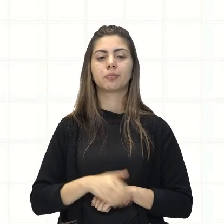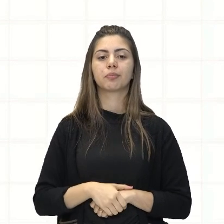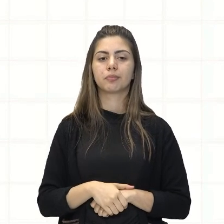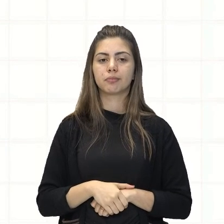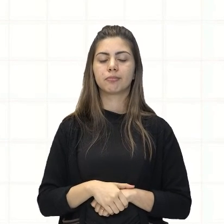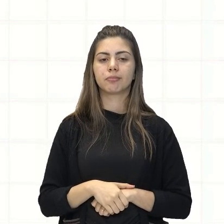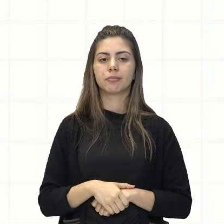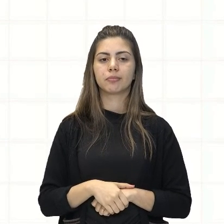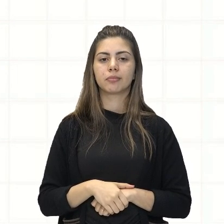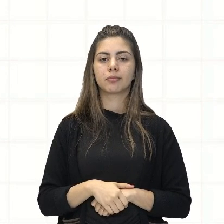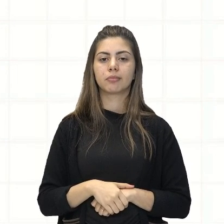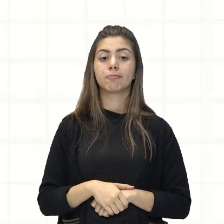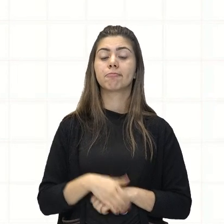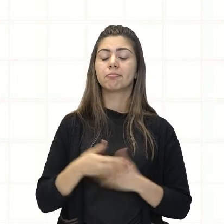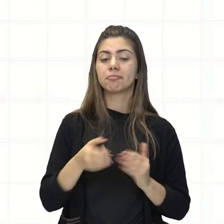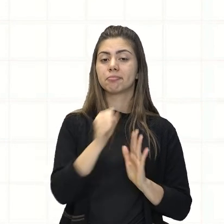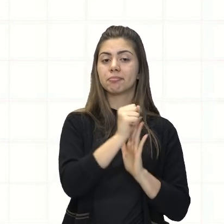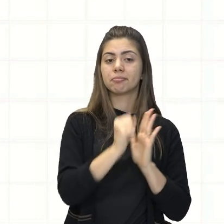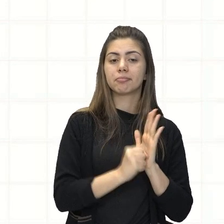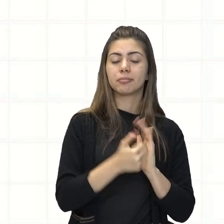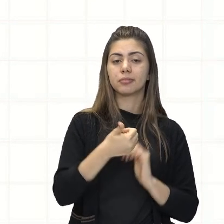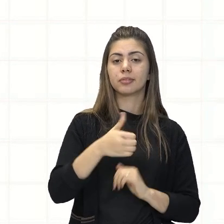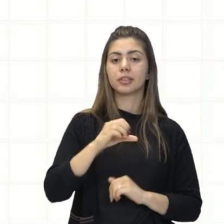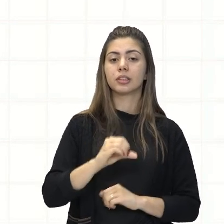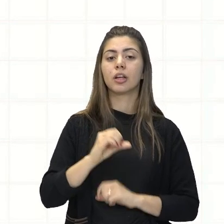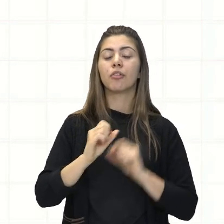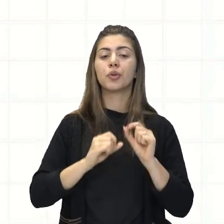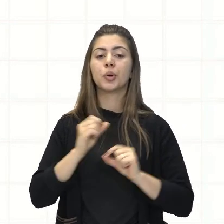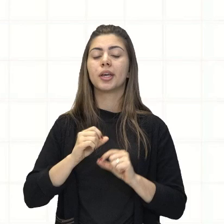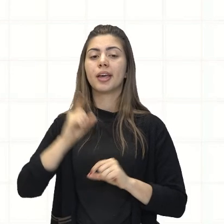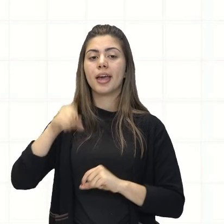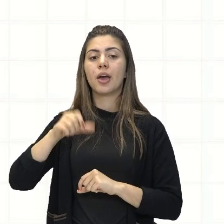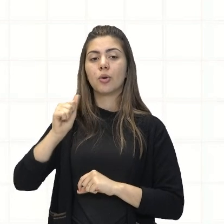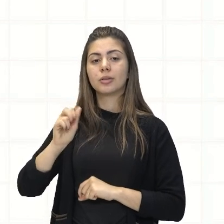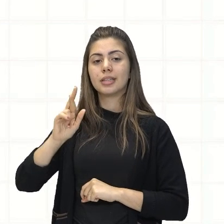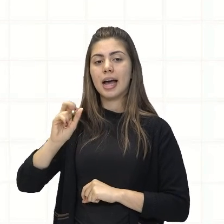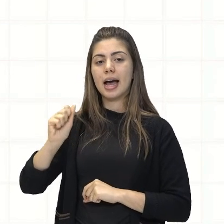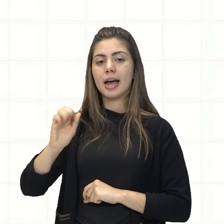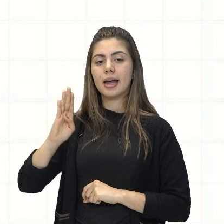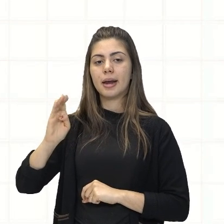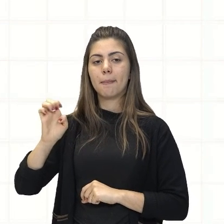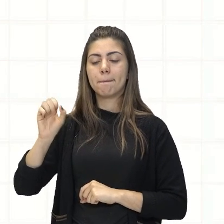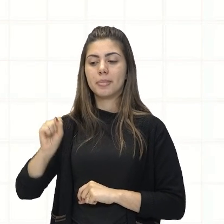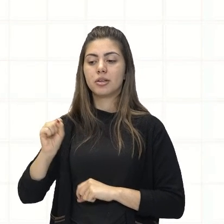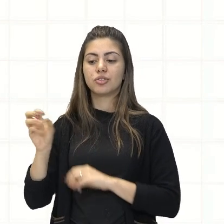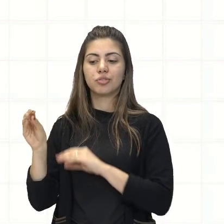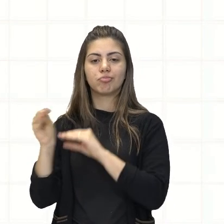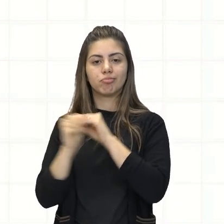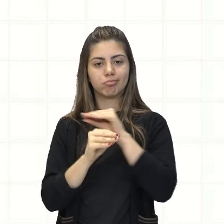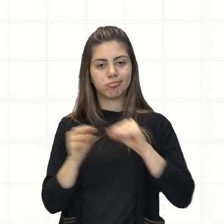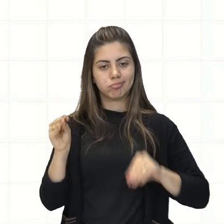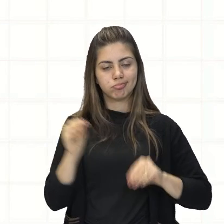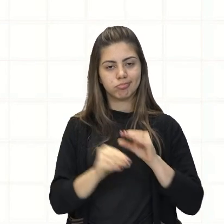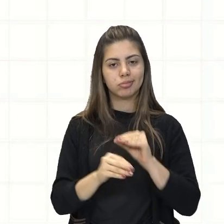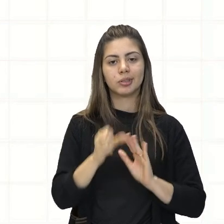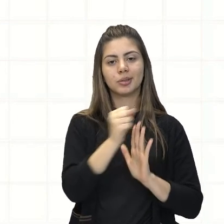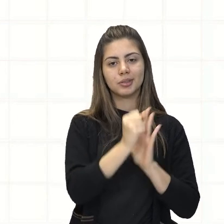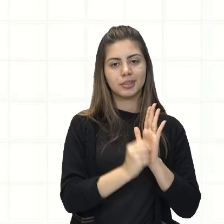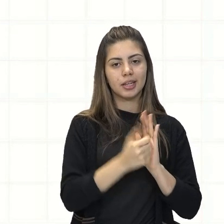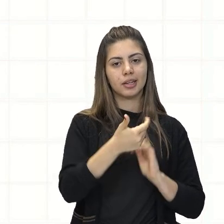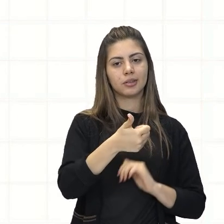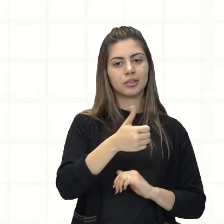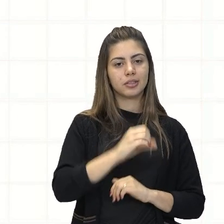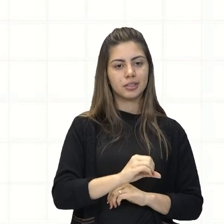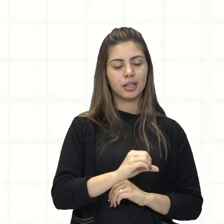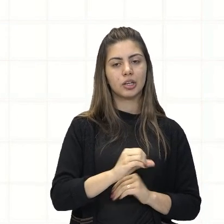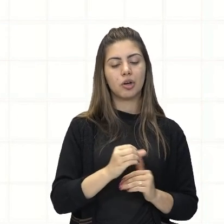ali no final do século XIX a imigração árabe no Brasil. Então vai ficar entre o século XIX e início do